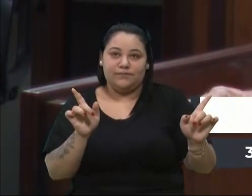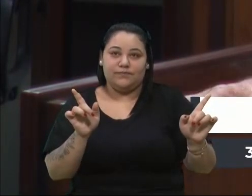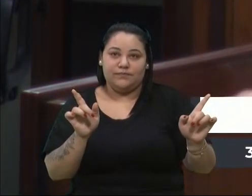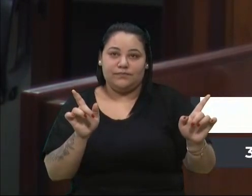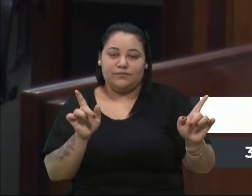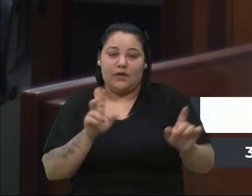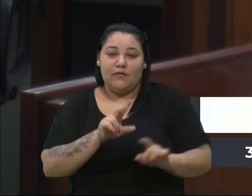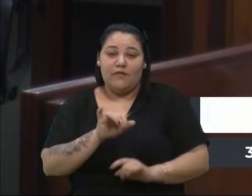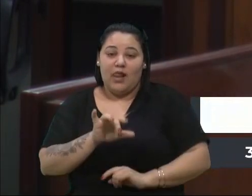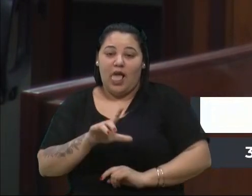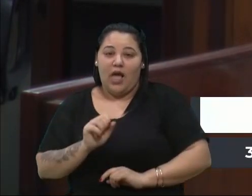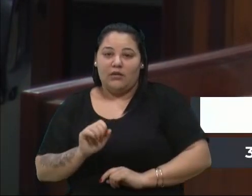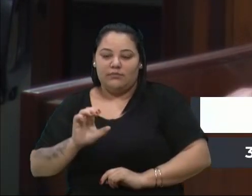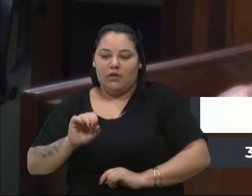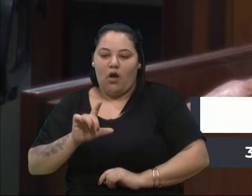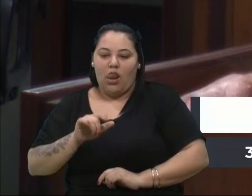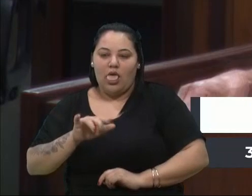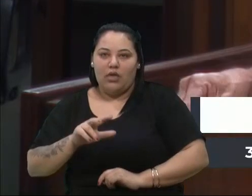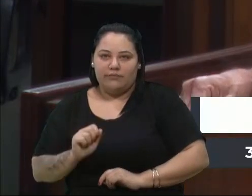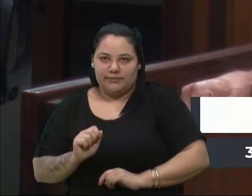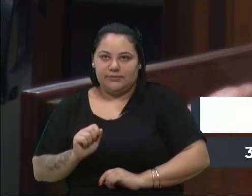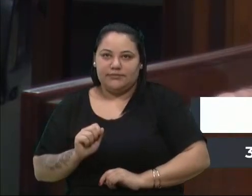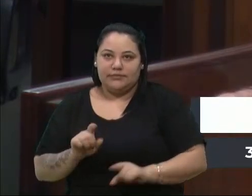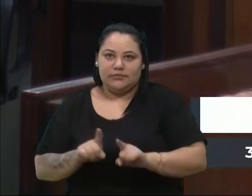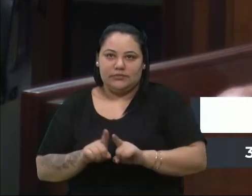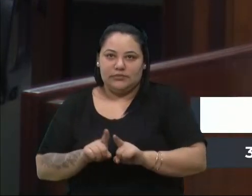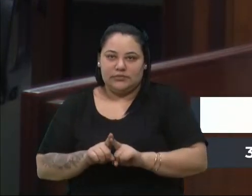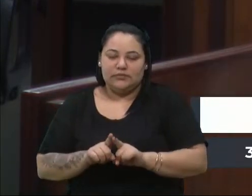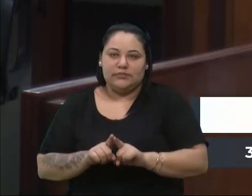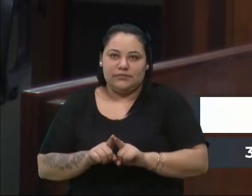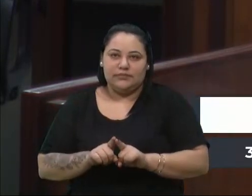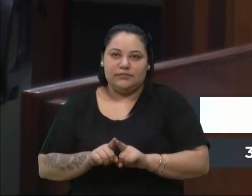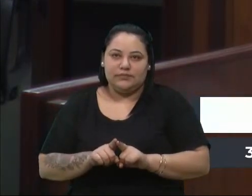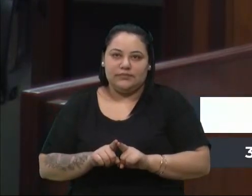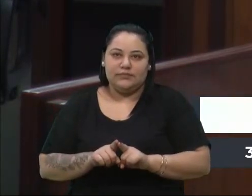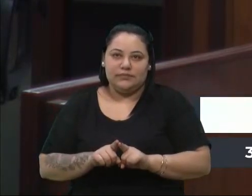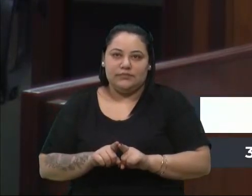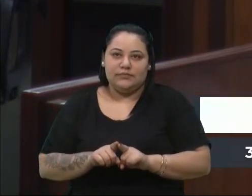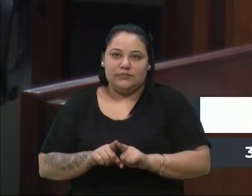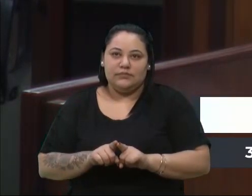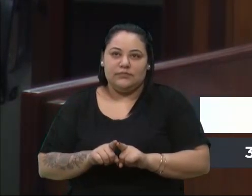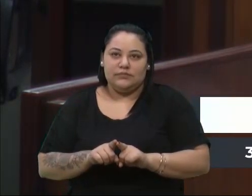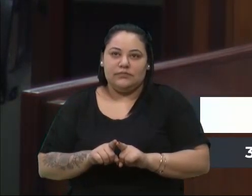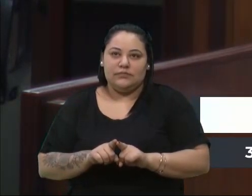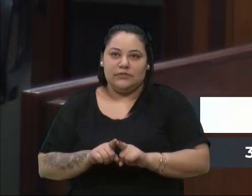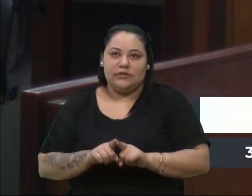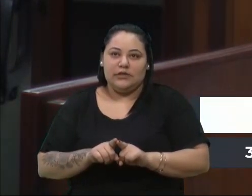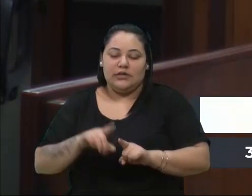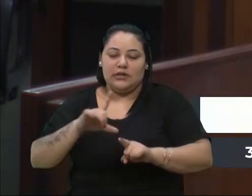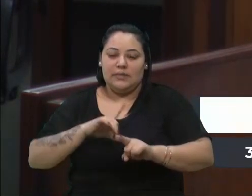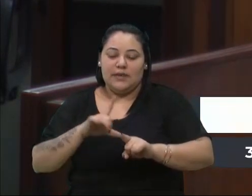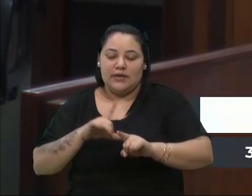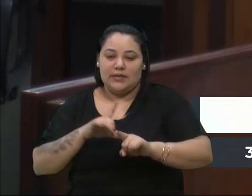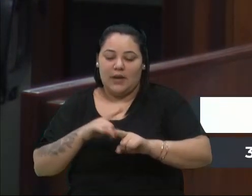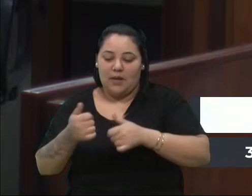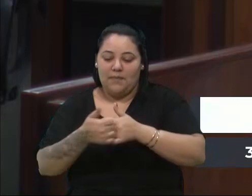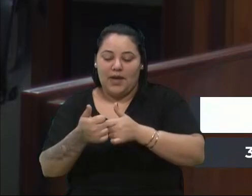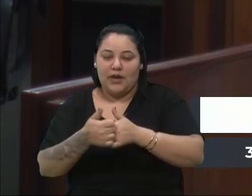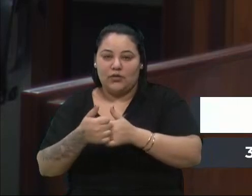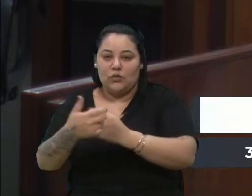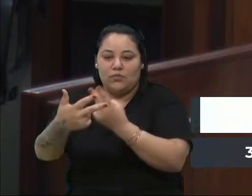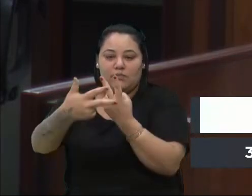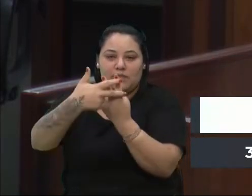Vila Oliva, sobe para o aeroporto e vem sair ali no Apanhador, na Rota do